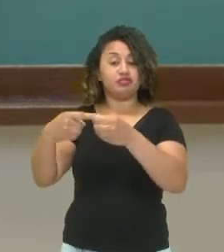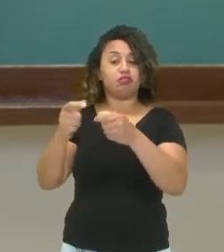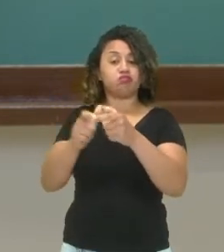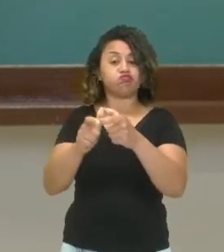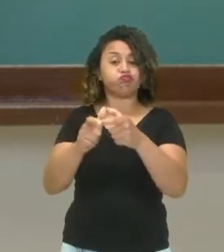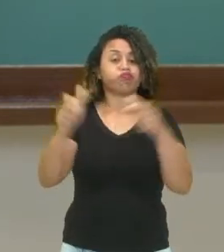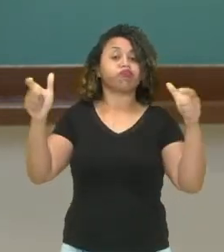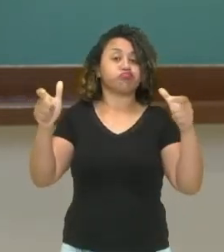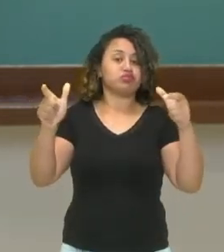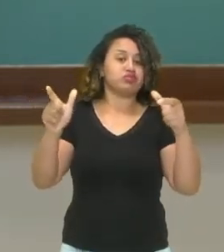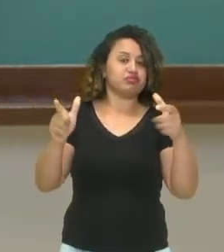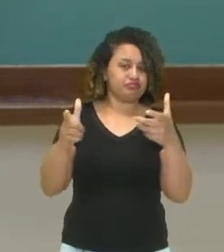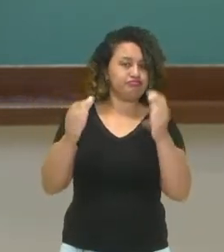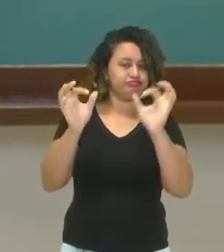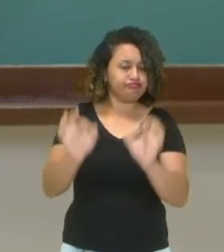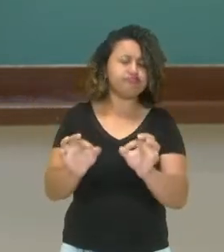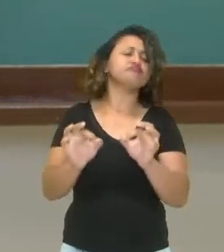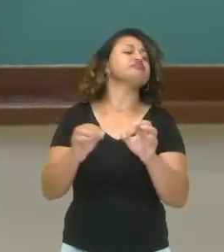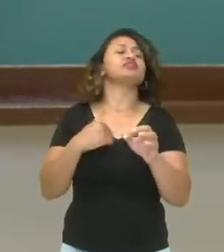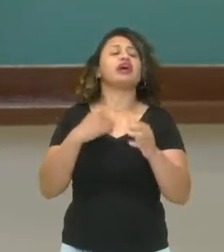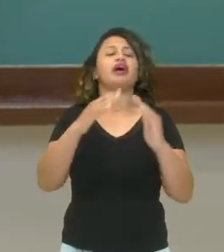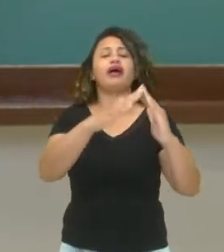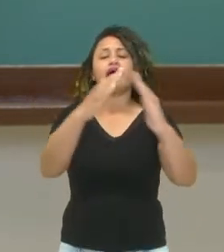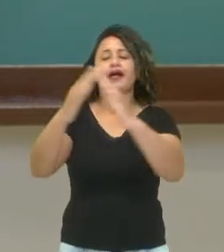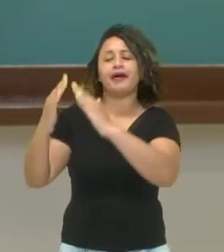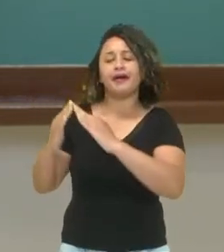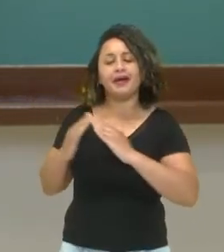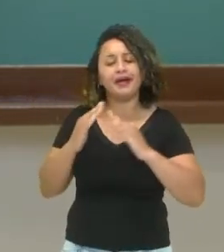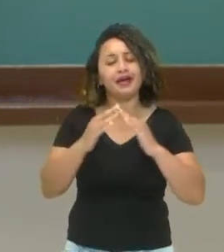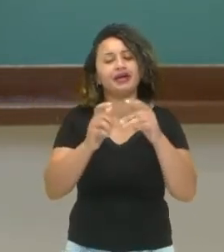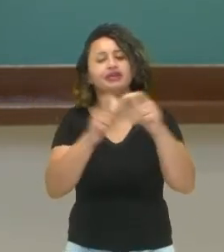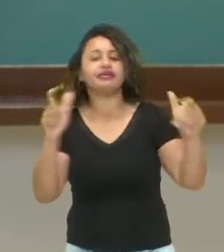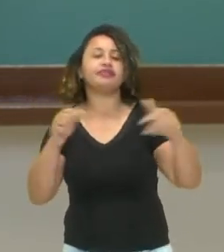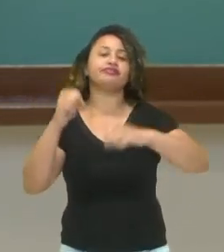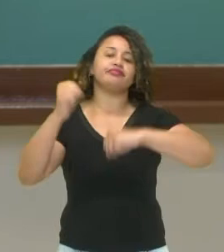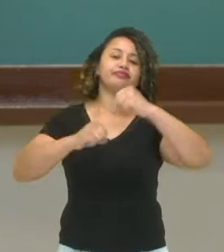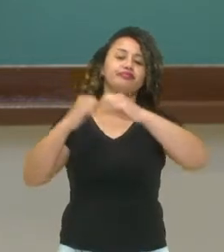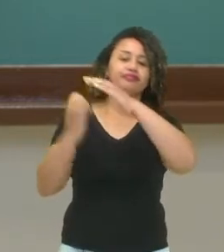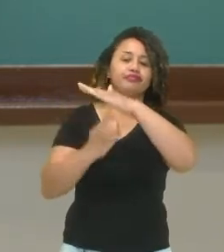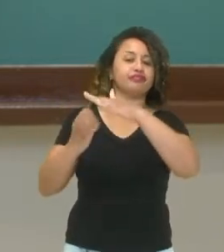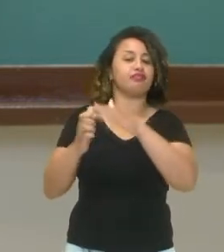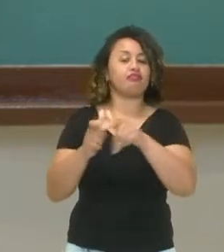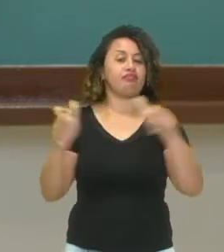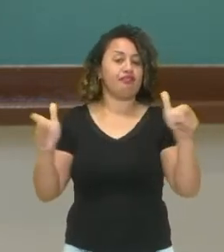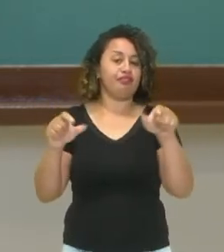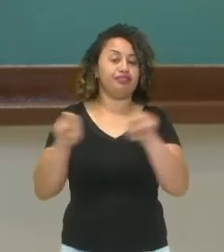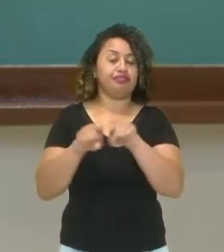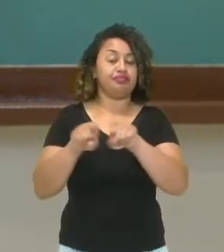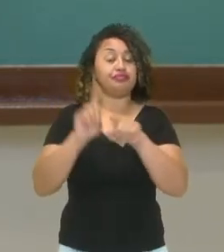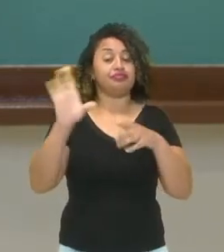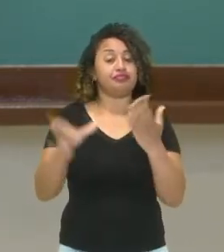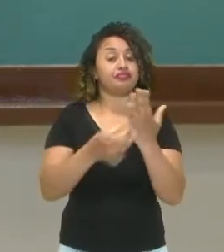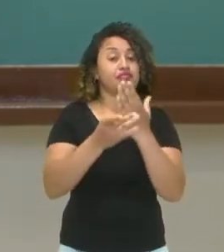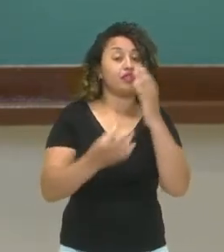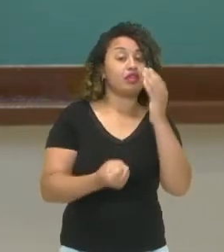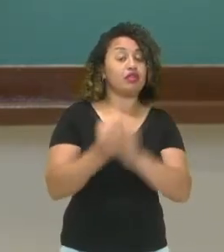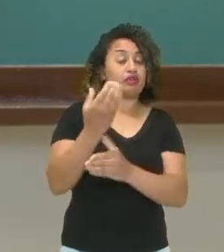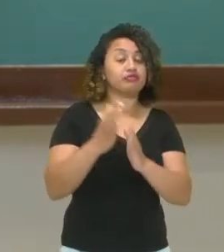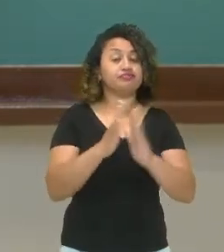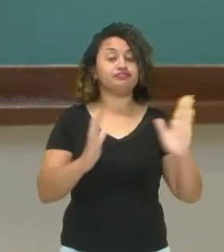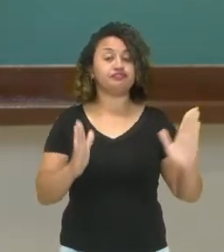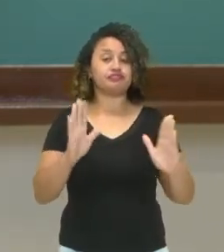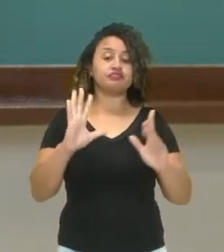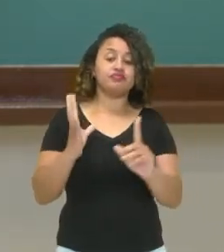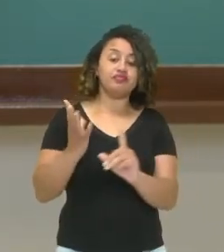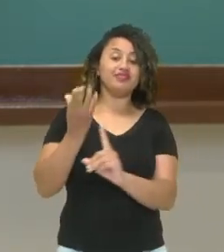que crescer, o número de casas aumentou, o número de indústrias aumentou, e o realismo surgiu com isso. A arte,